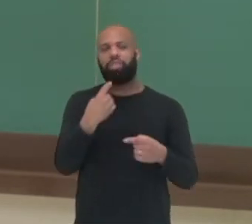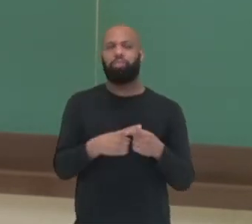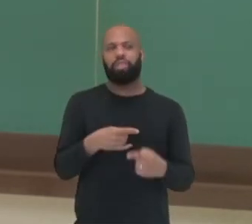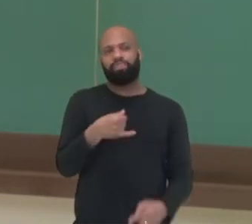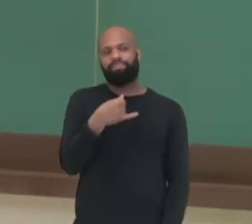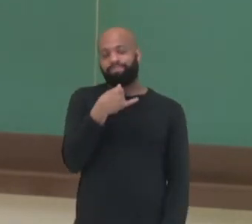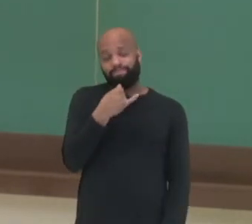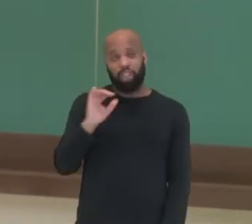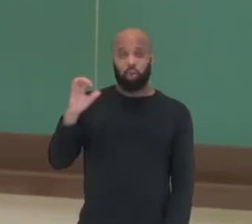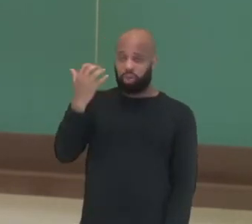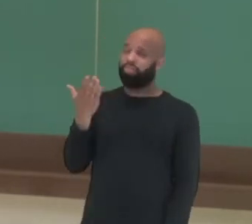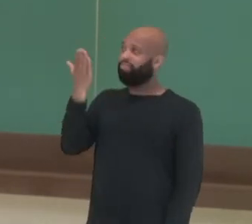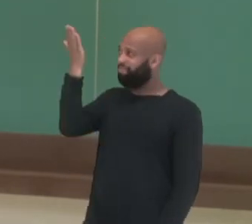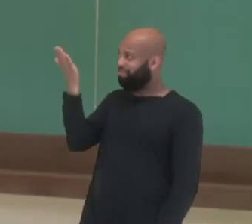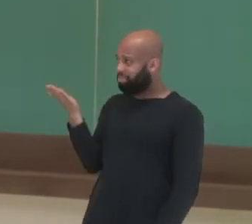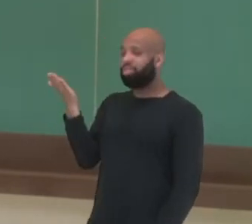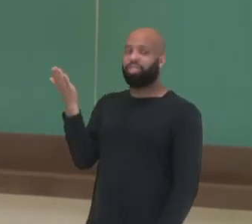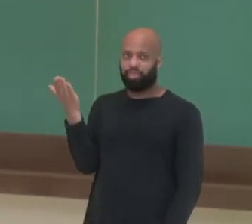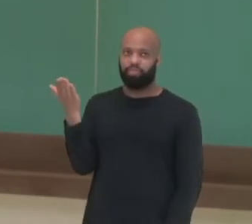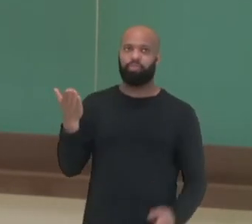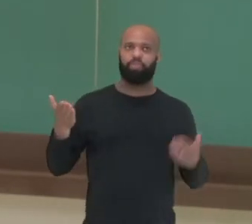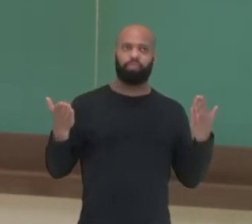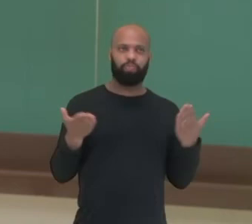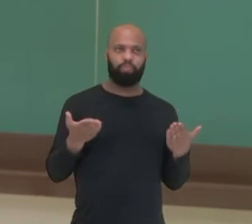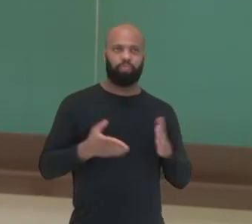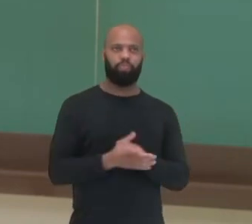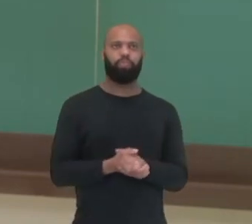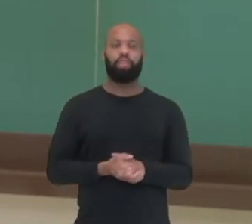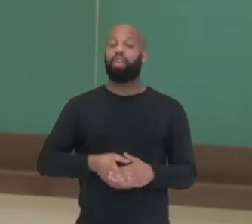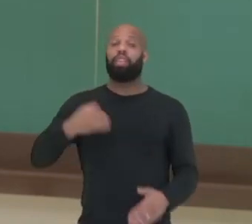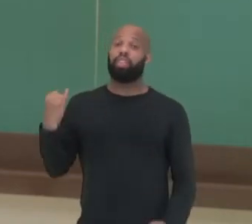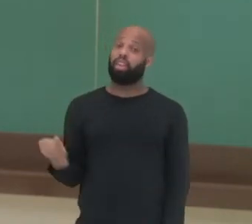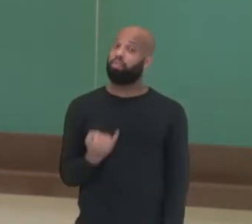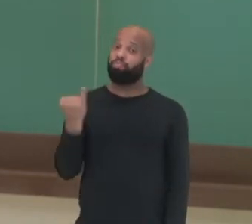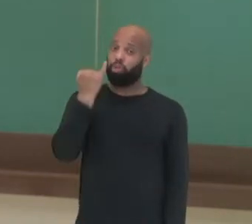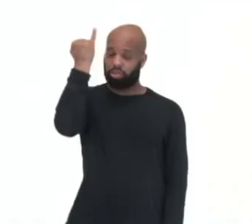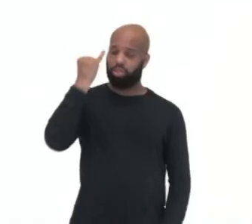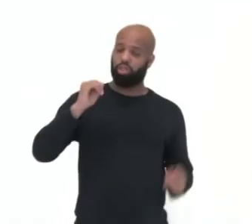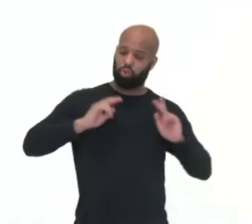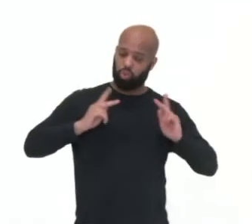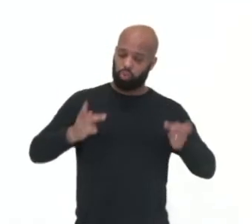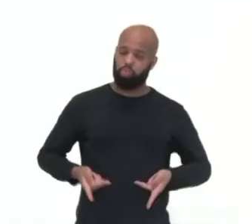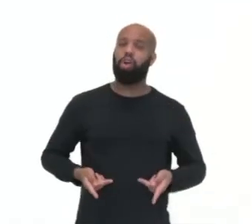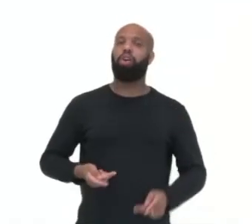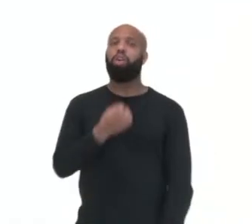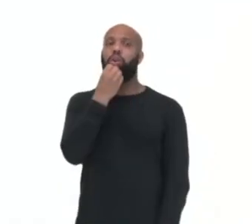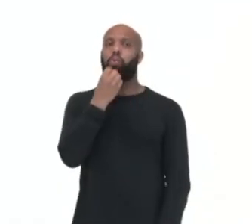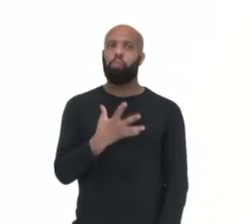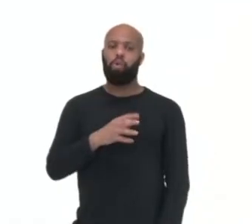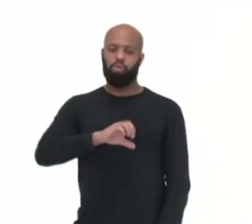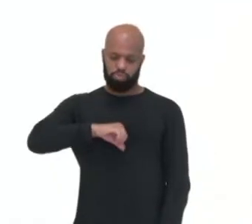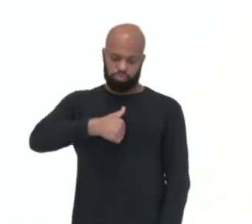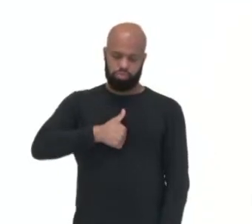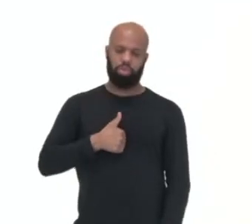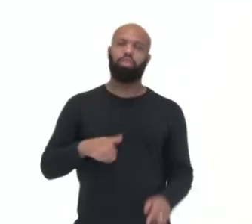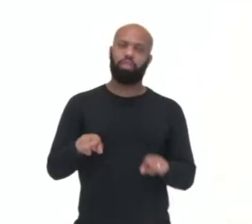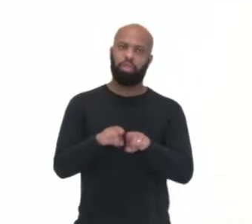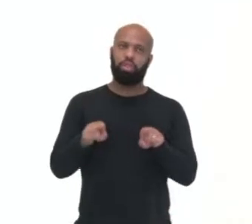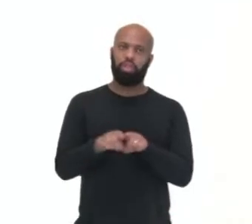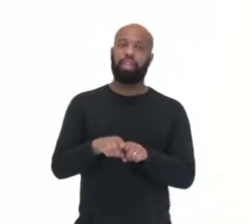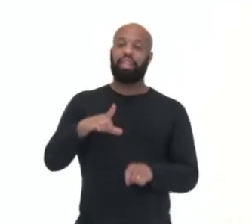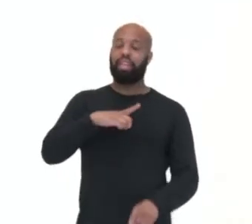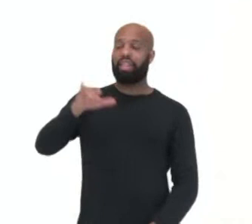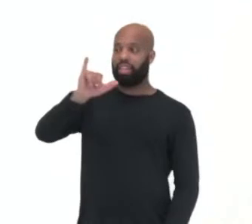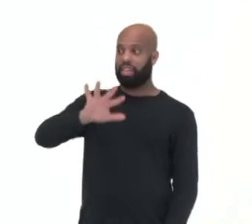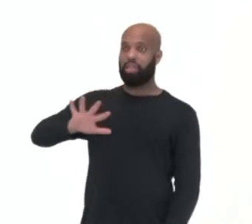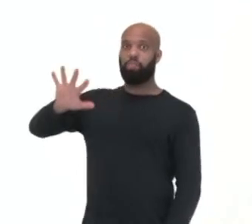encontra nesse ponto aqui. É fundamental que o ser humano tenha boa autoestima e